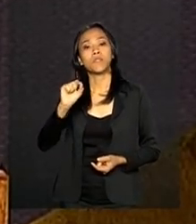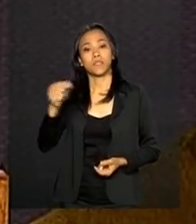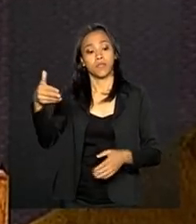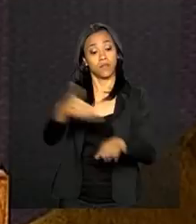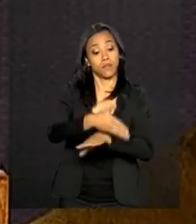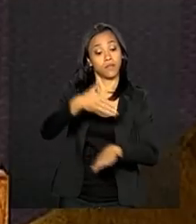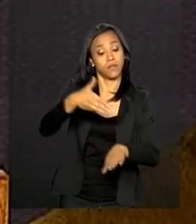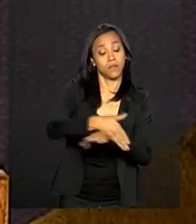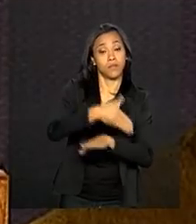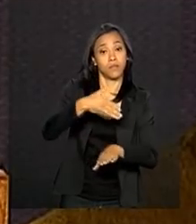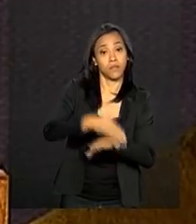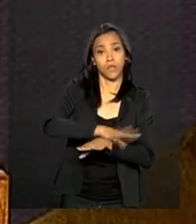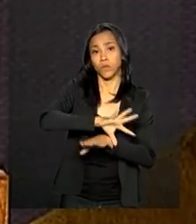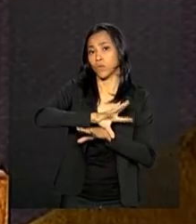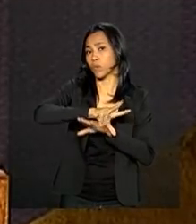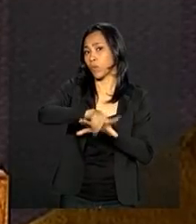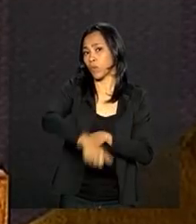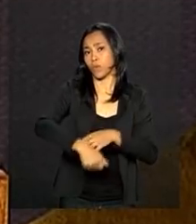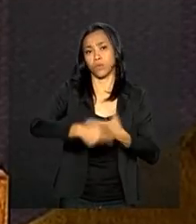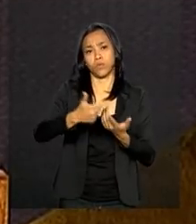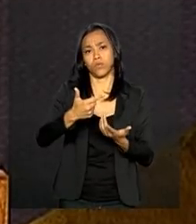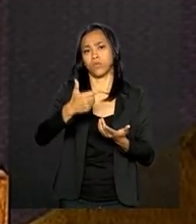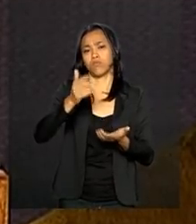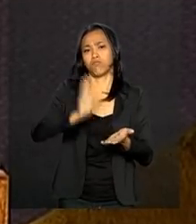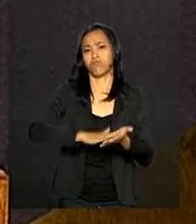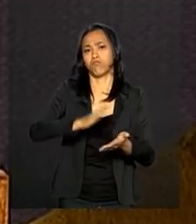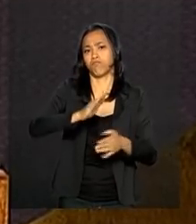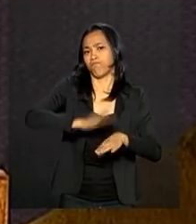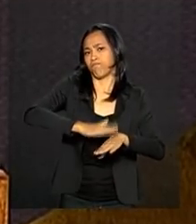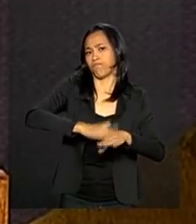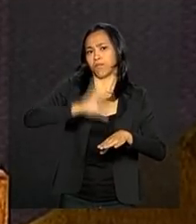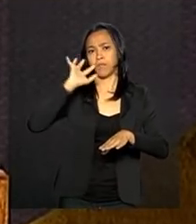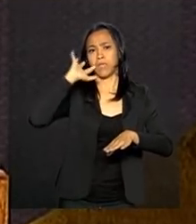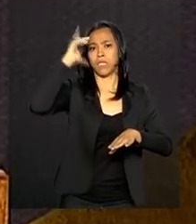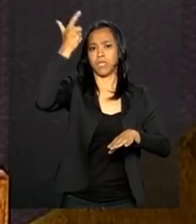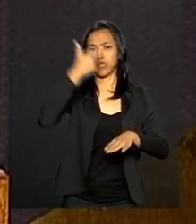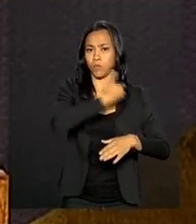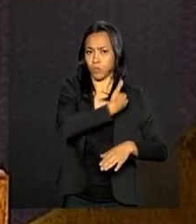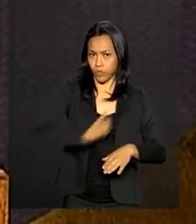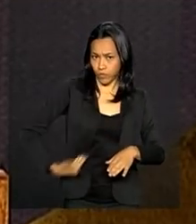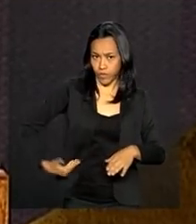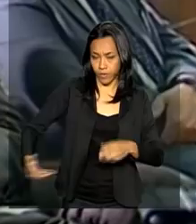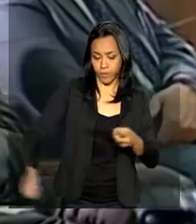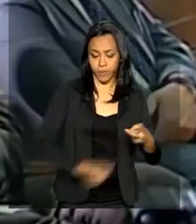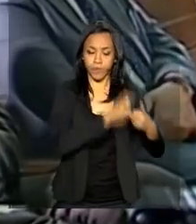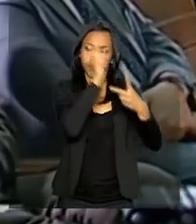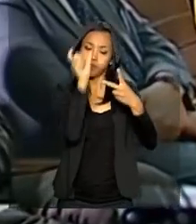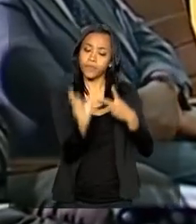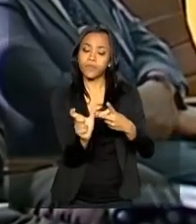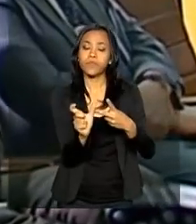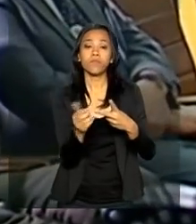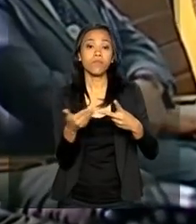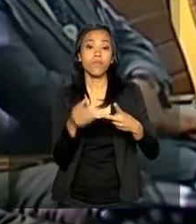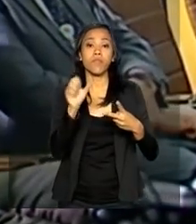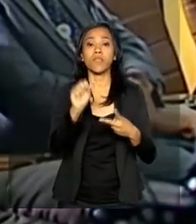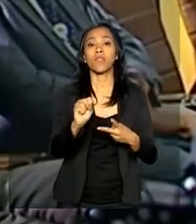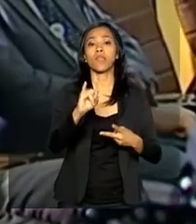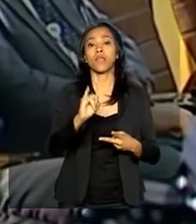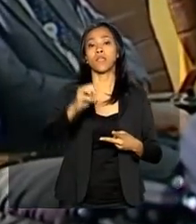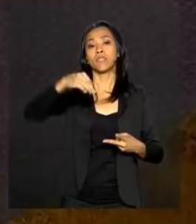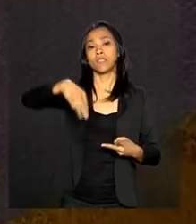acessar todos os atos de governo e de uma maneira volto a segunda palavra simplificada a nossa